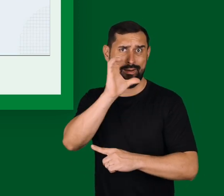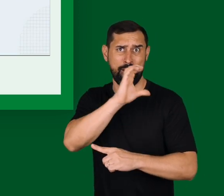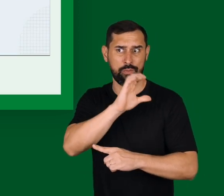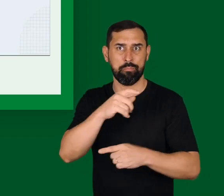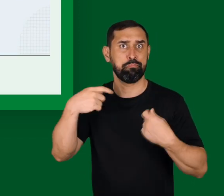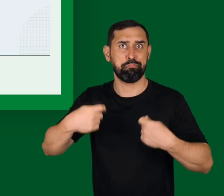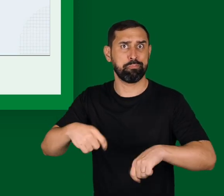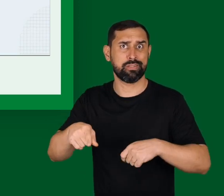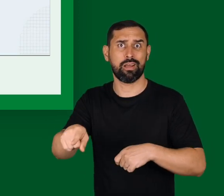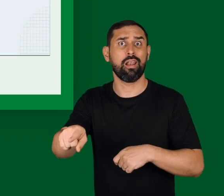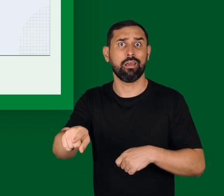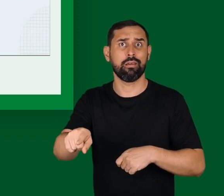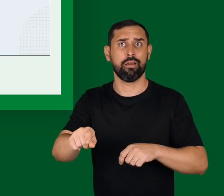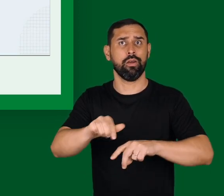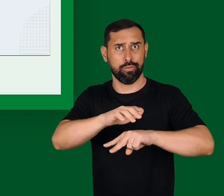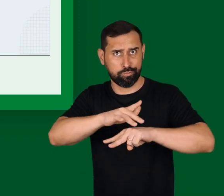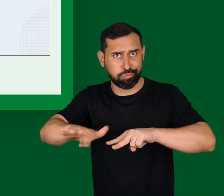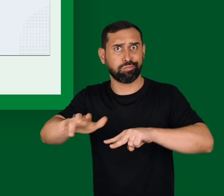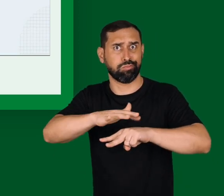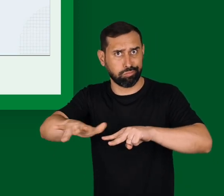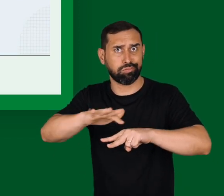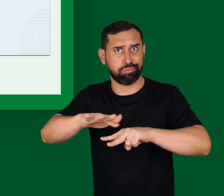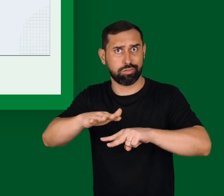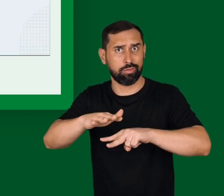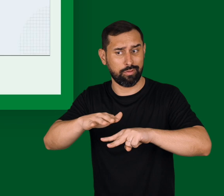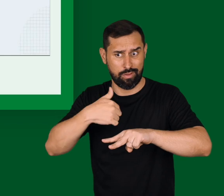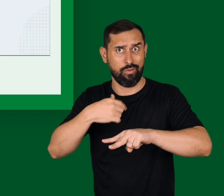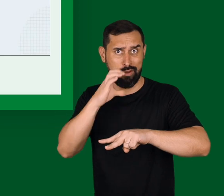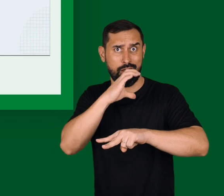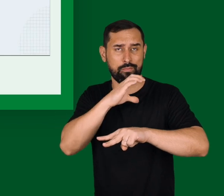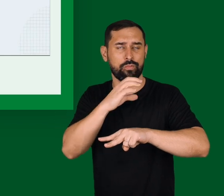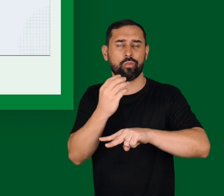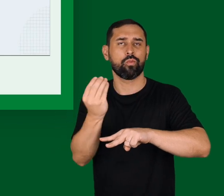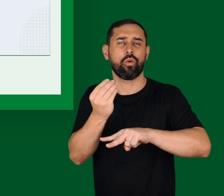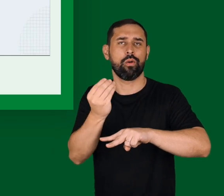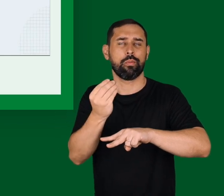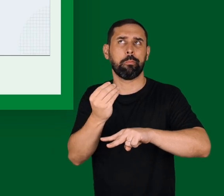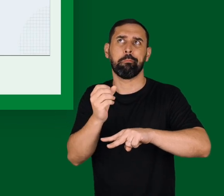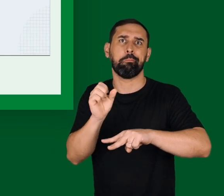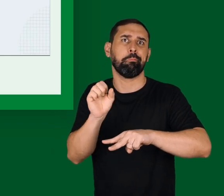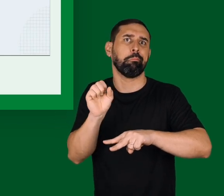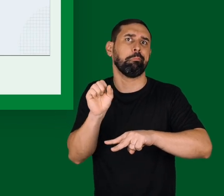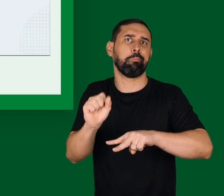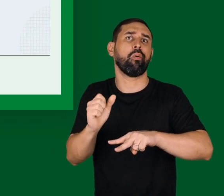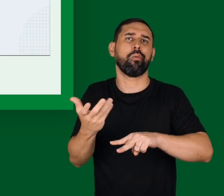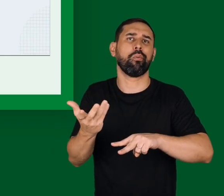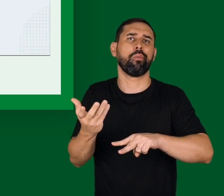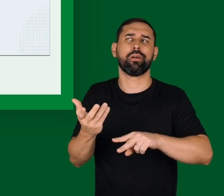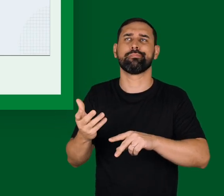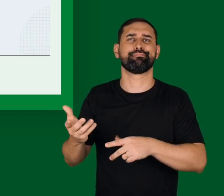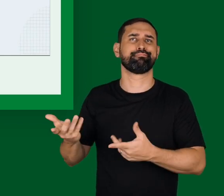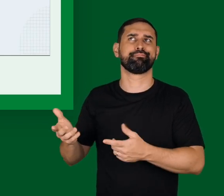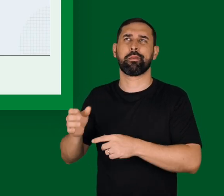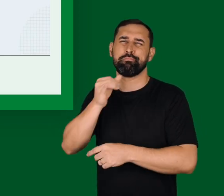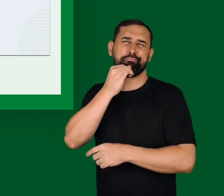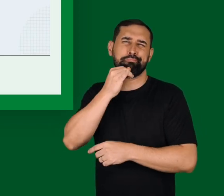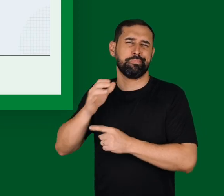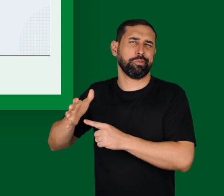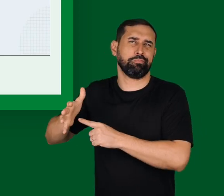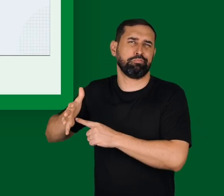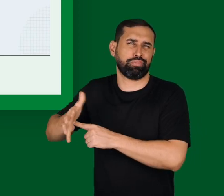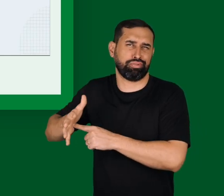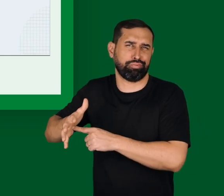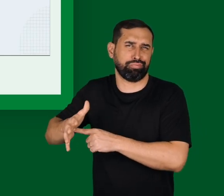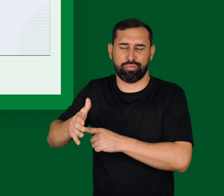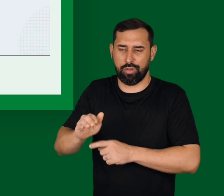de instalação de um suporte ventilatório, seja ele com a instalação de um ventilador em turbo T, que seria no